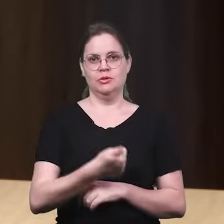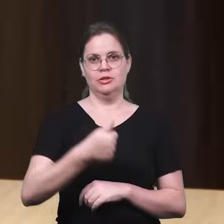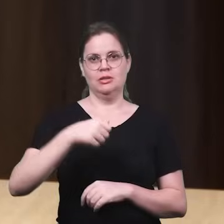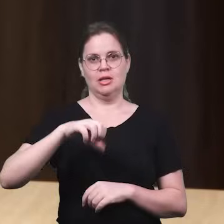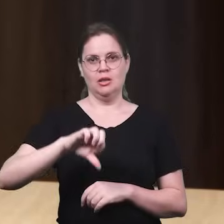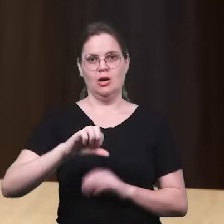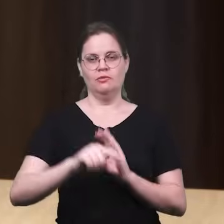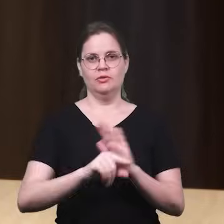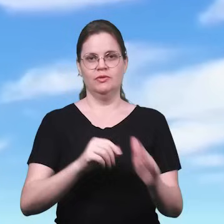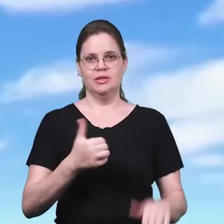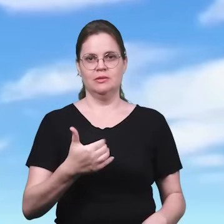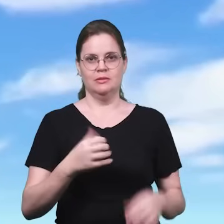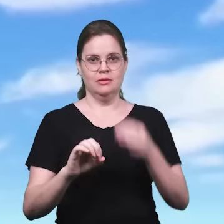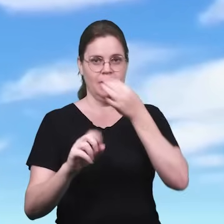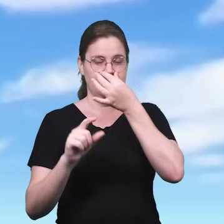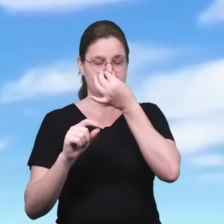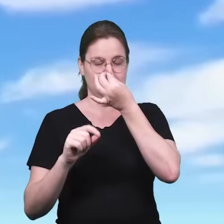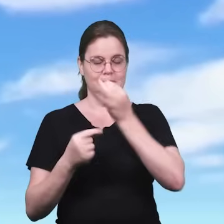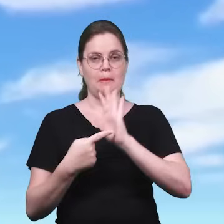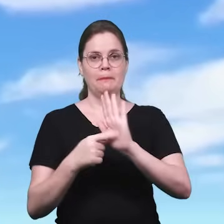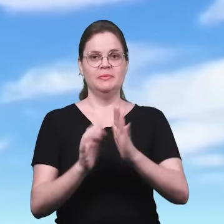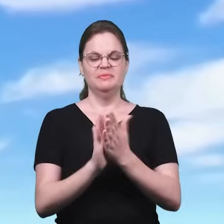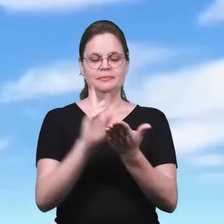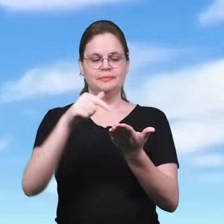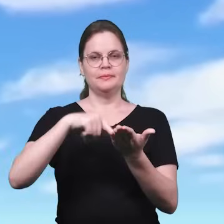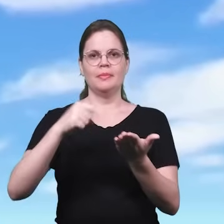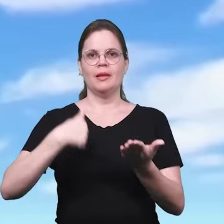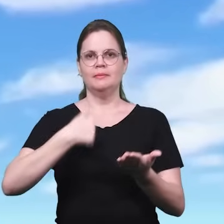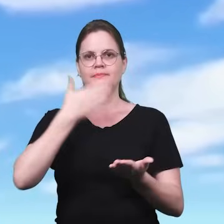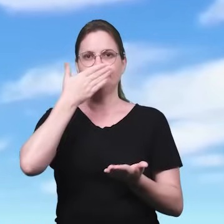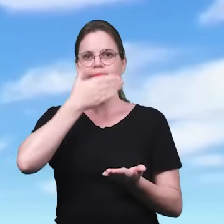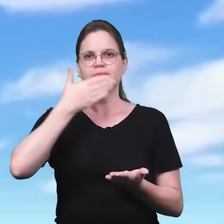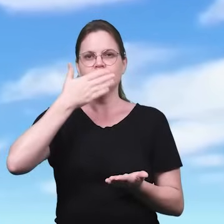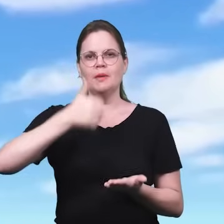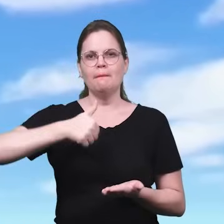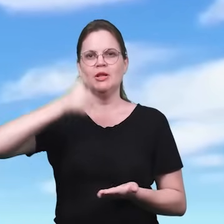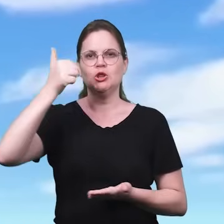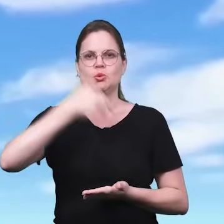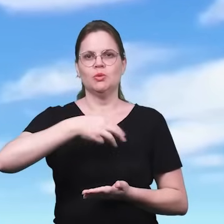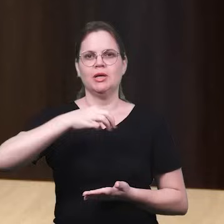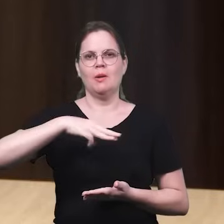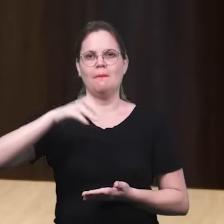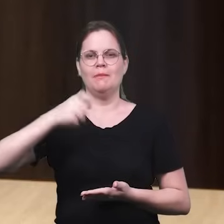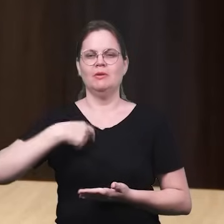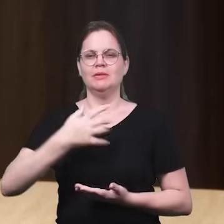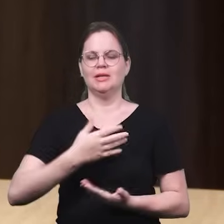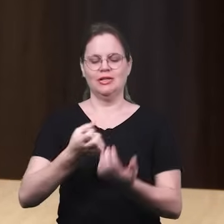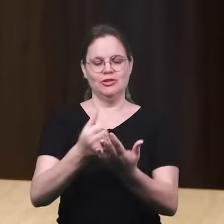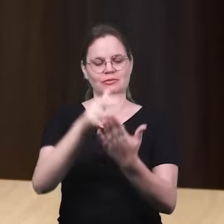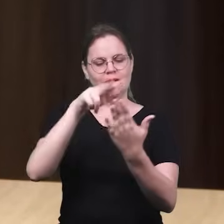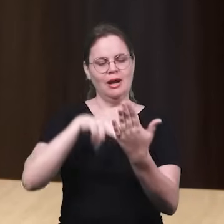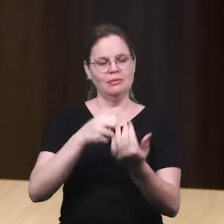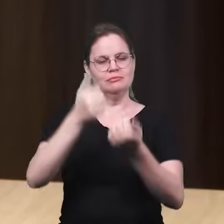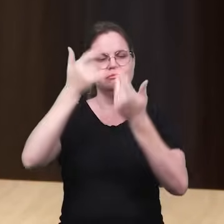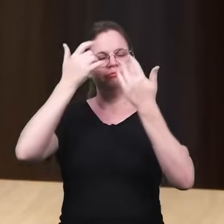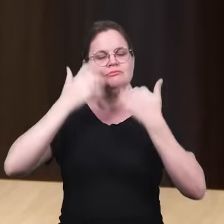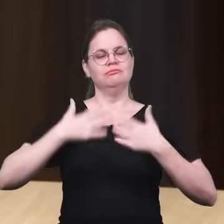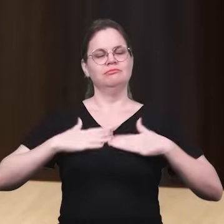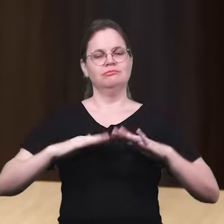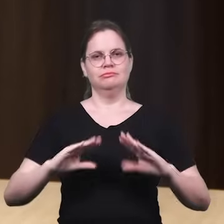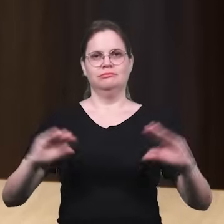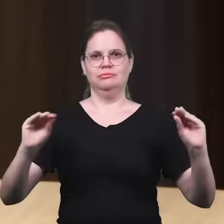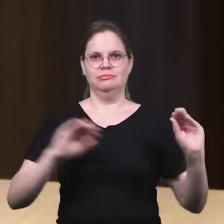que a palavra de Deus é mais doce que o mel e o destilar dos favos. Glória e estamos chegando assim ao final